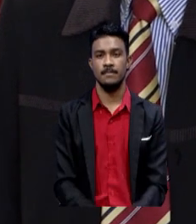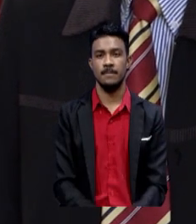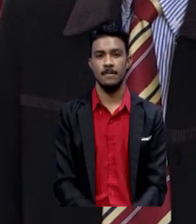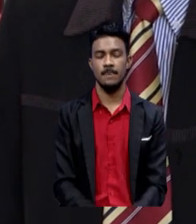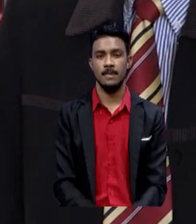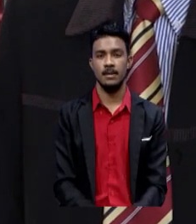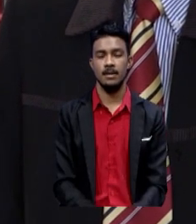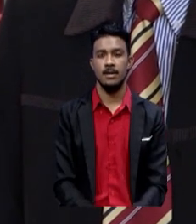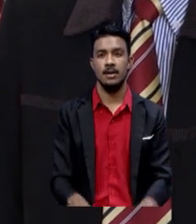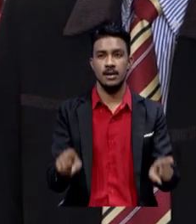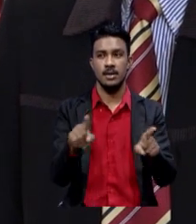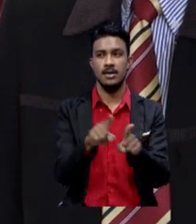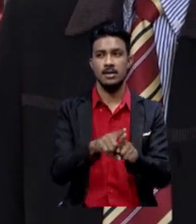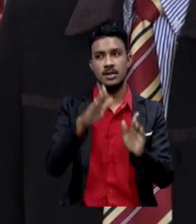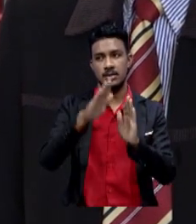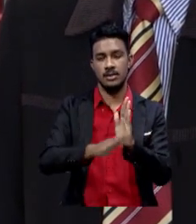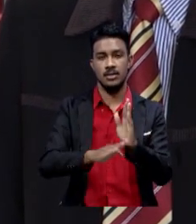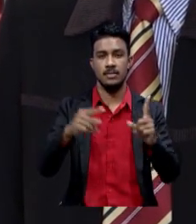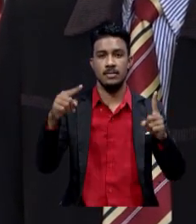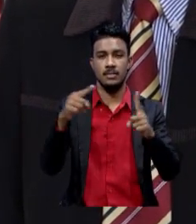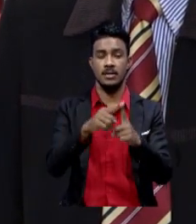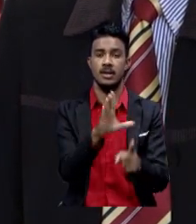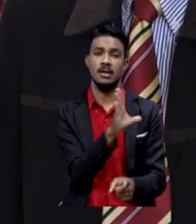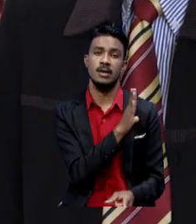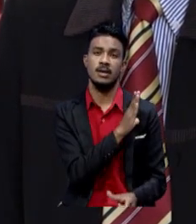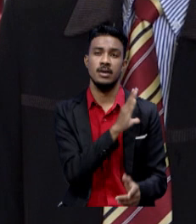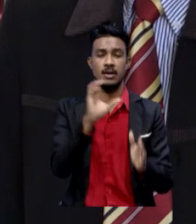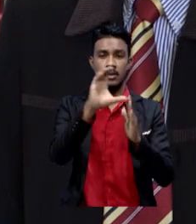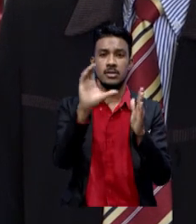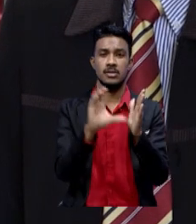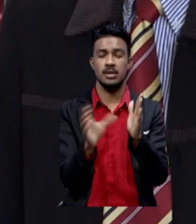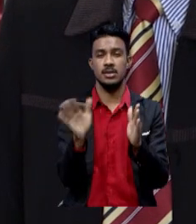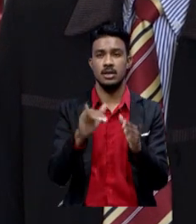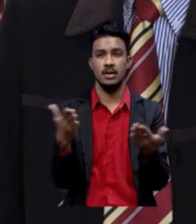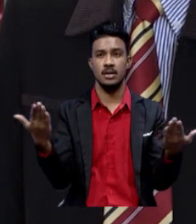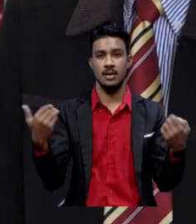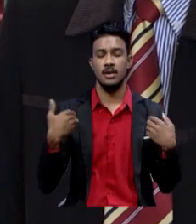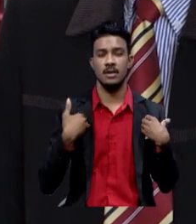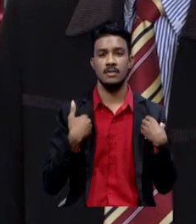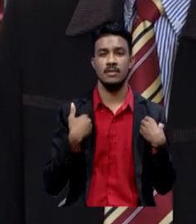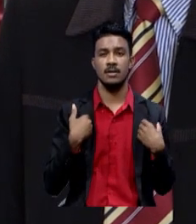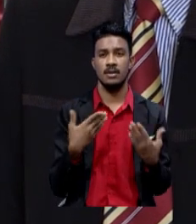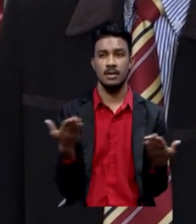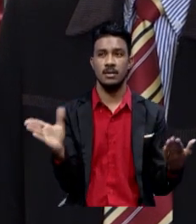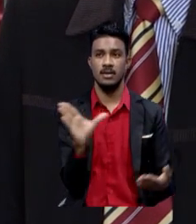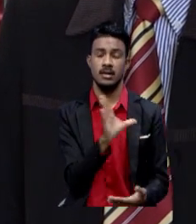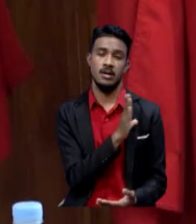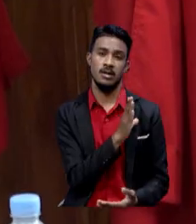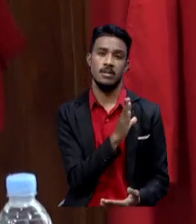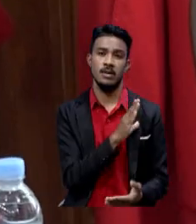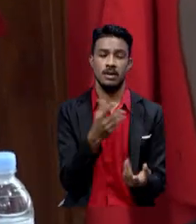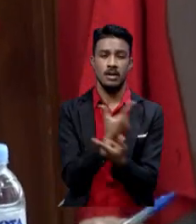intimidação ou então limitação ba garantia constitucional, sinebe que e retiona, nebe garante liberdade ba jornalista